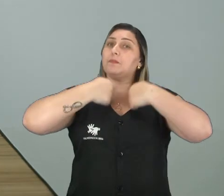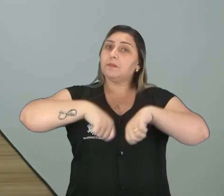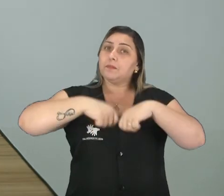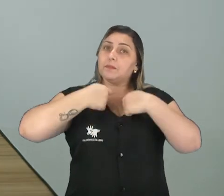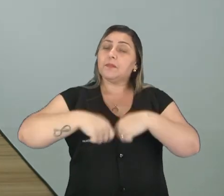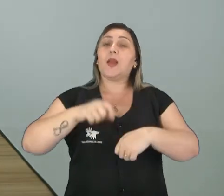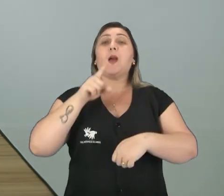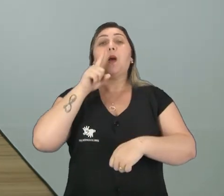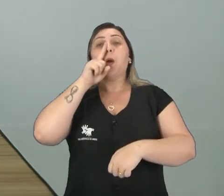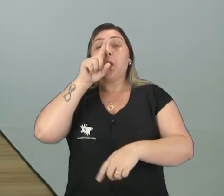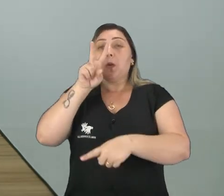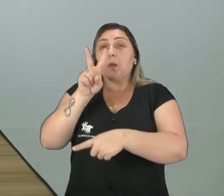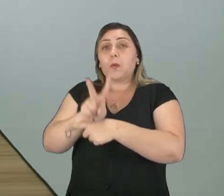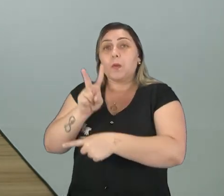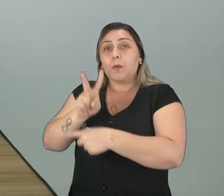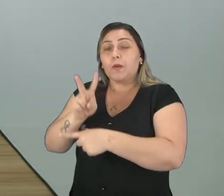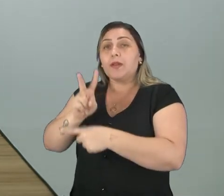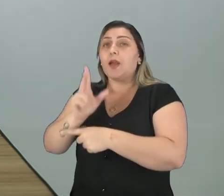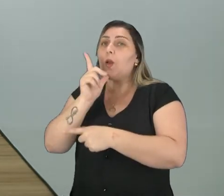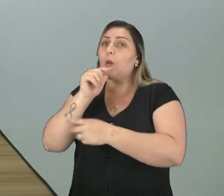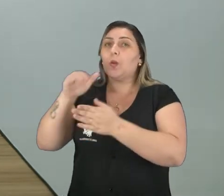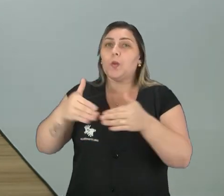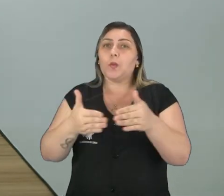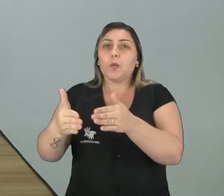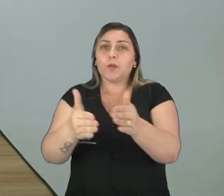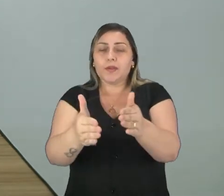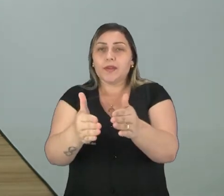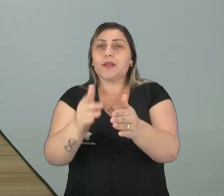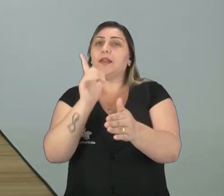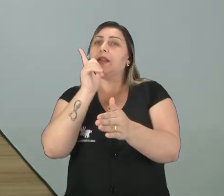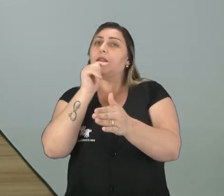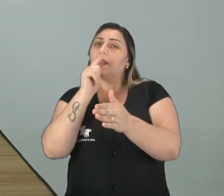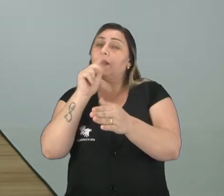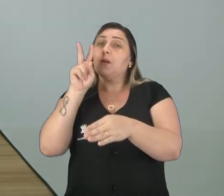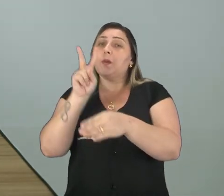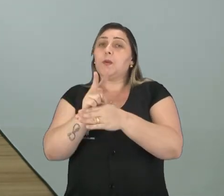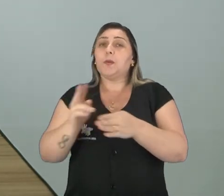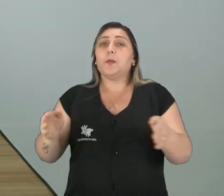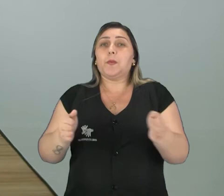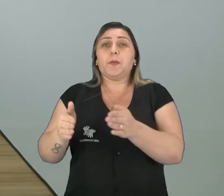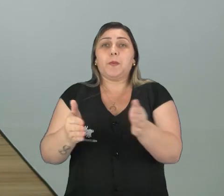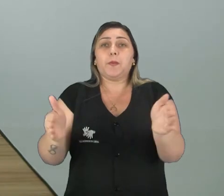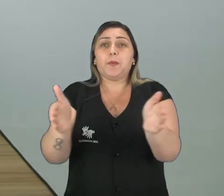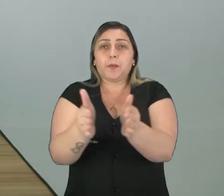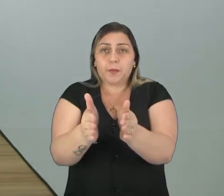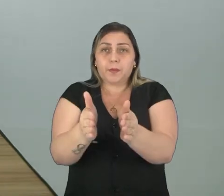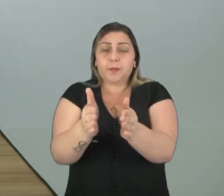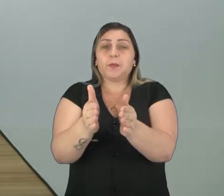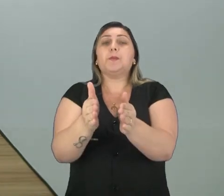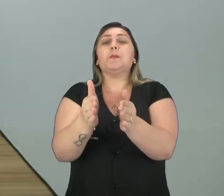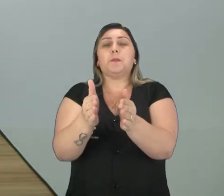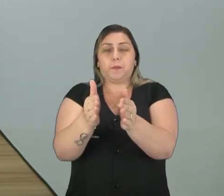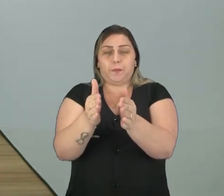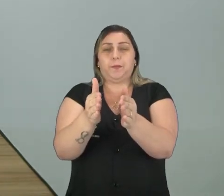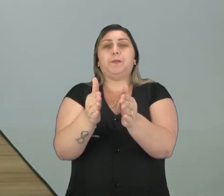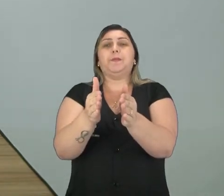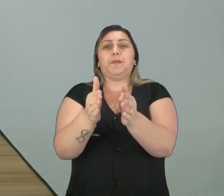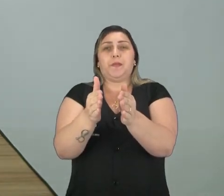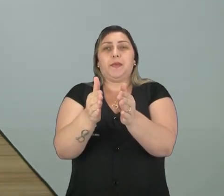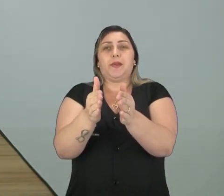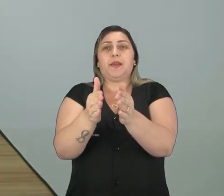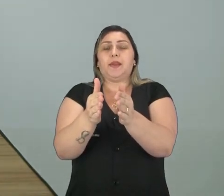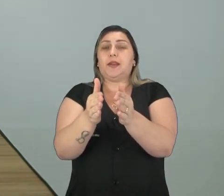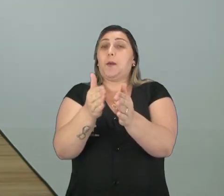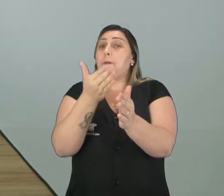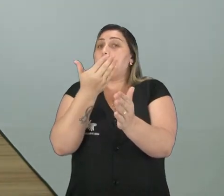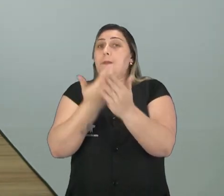devemos preservar os rios, preservar os igarapés, os açudes,